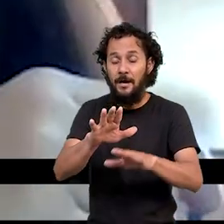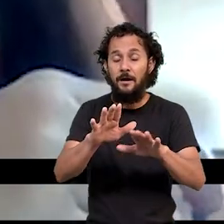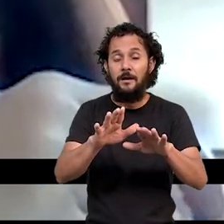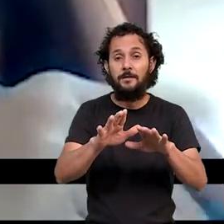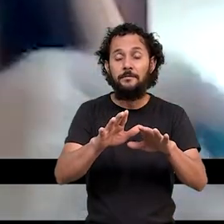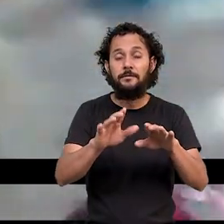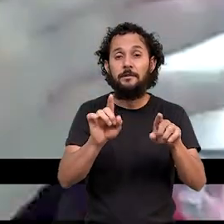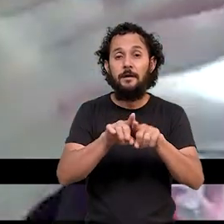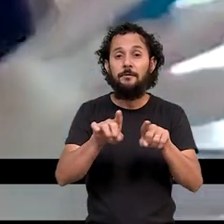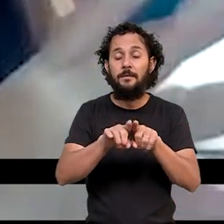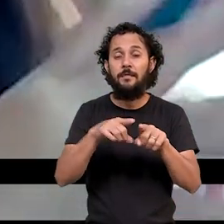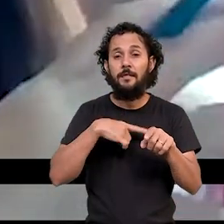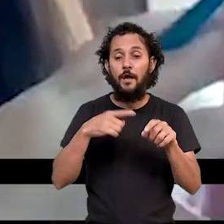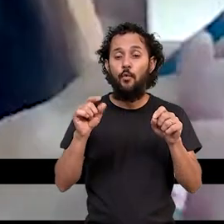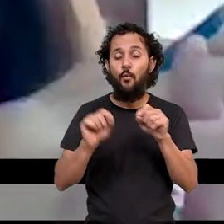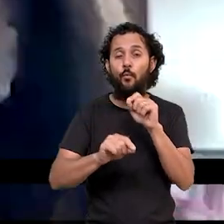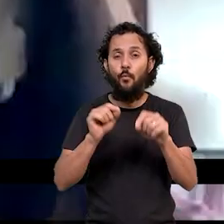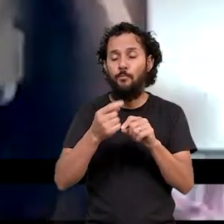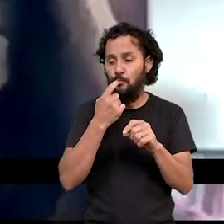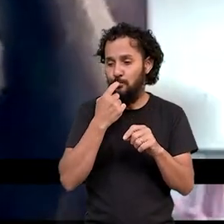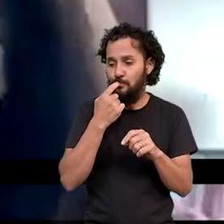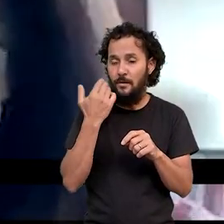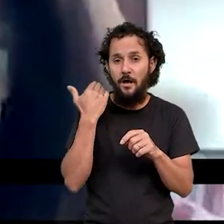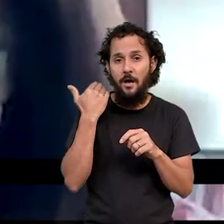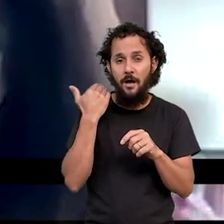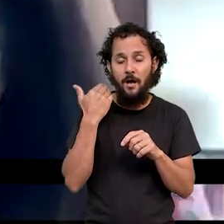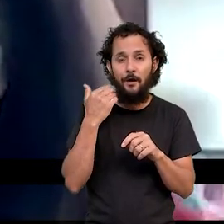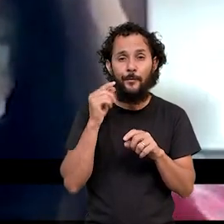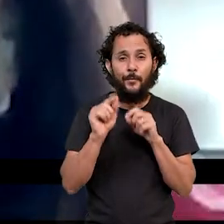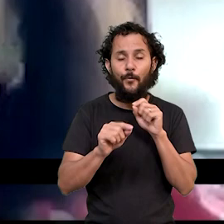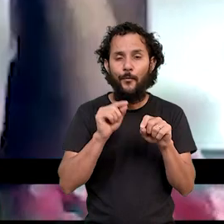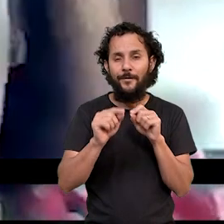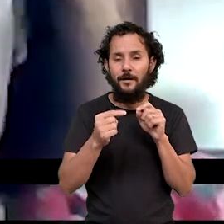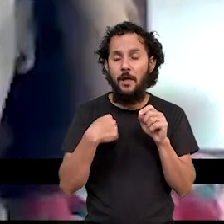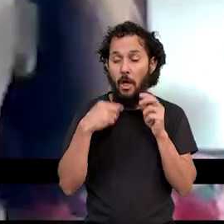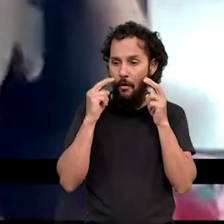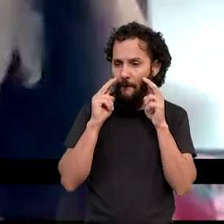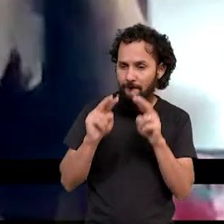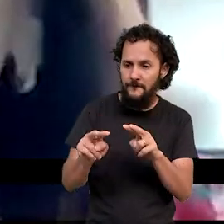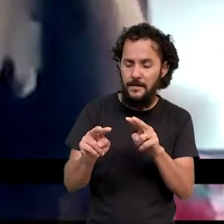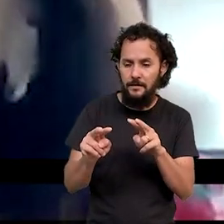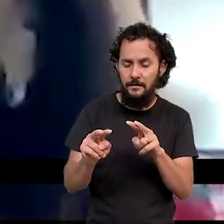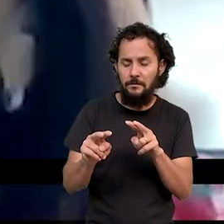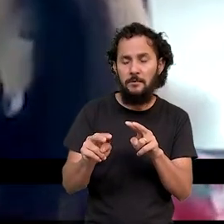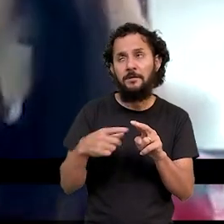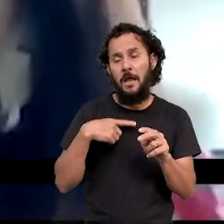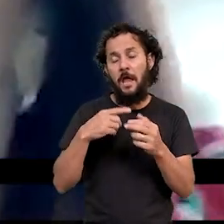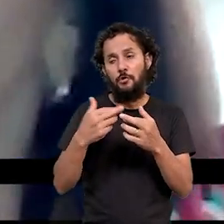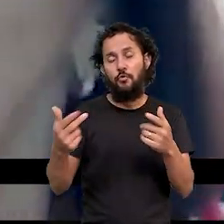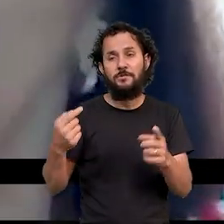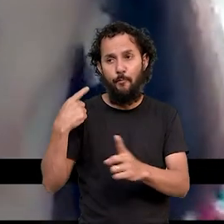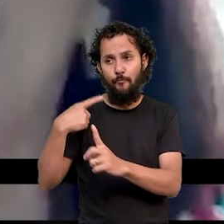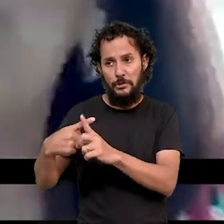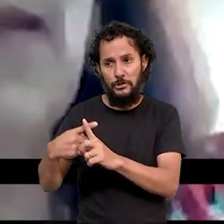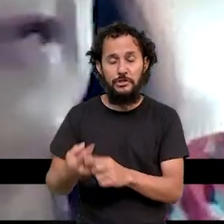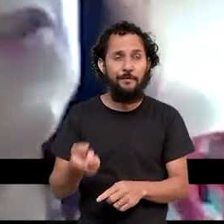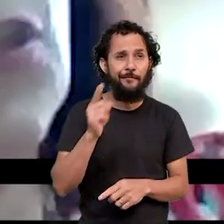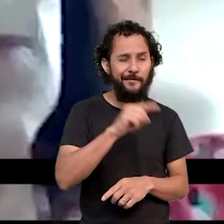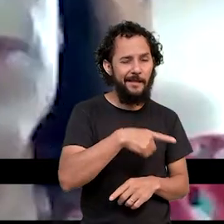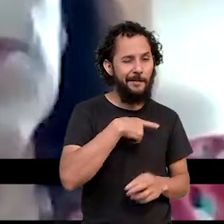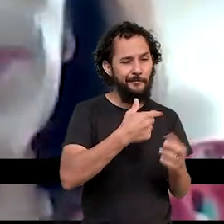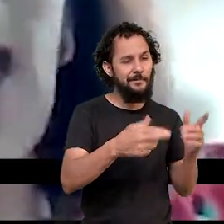isso, nós temos agora, muito recentemente, eu vejo, há um lado positivo e há um